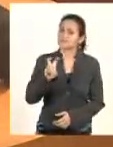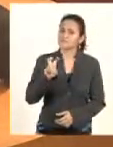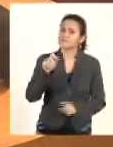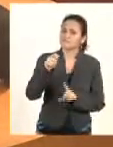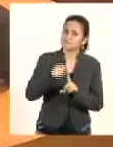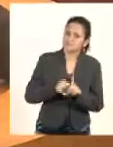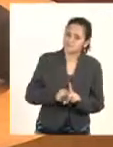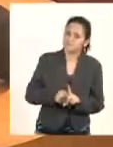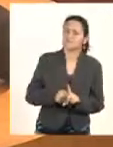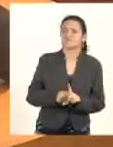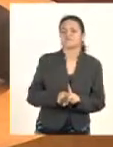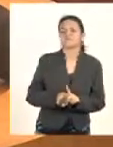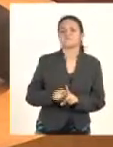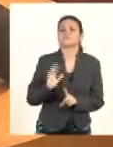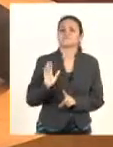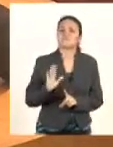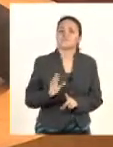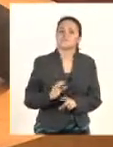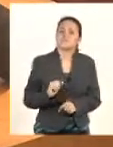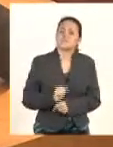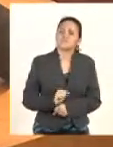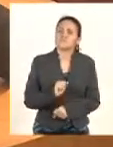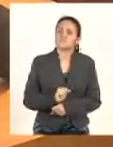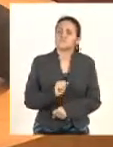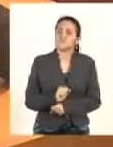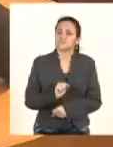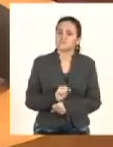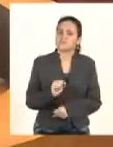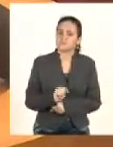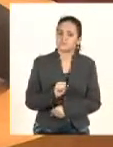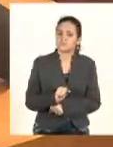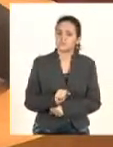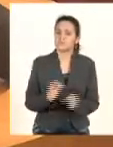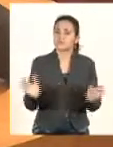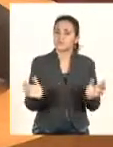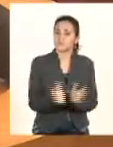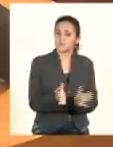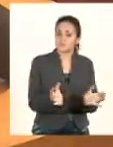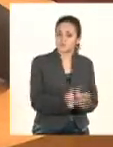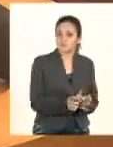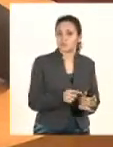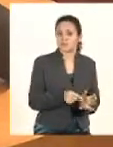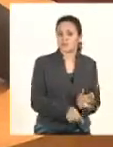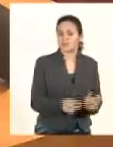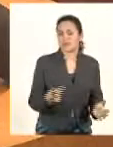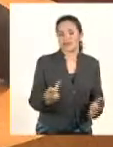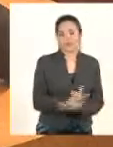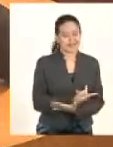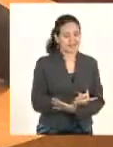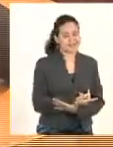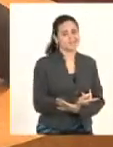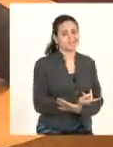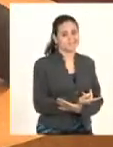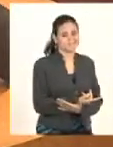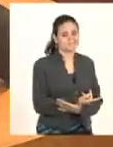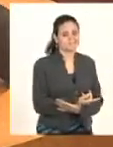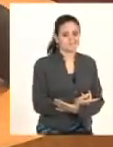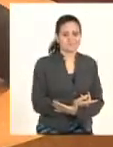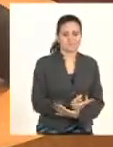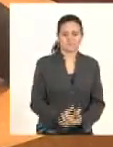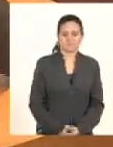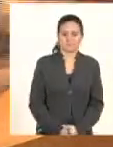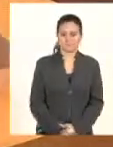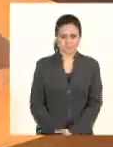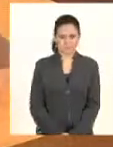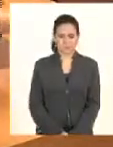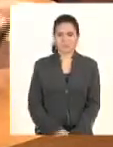se passaram, deputado Rogério Cafeteira, com uma comissão viciada. Isso agora quem disse foi o Tribunal de Contas do Estado,